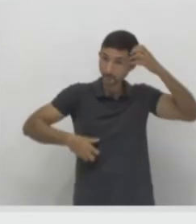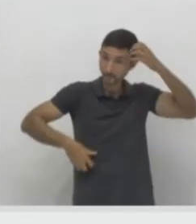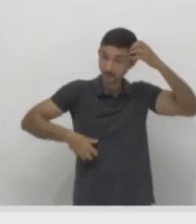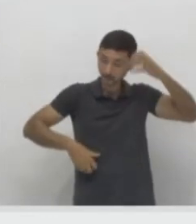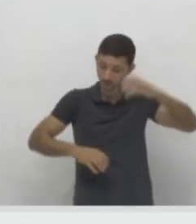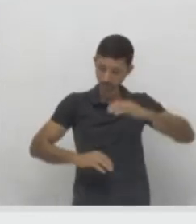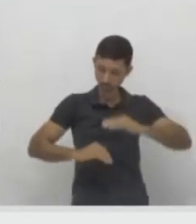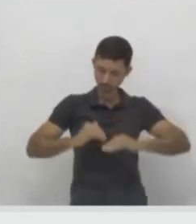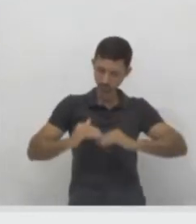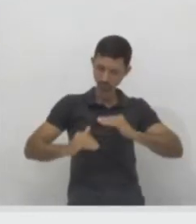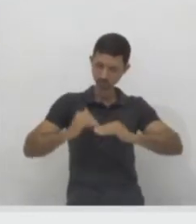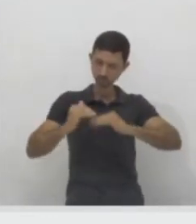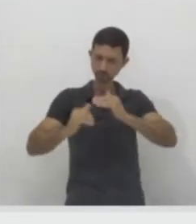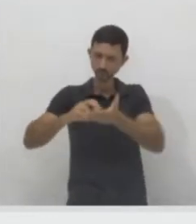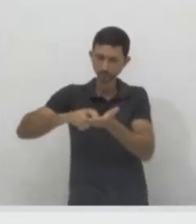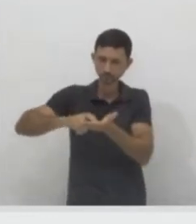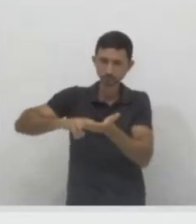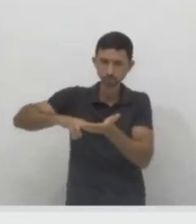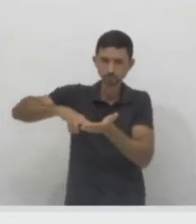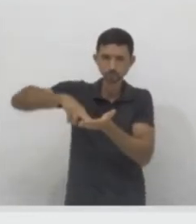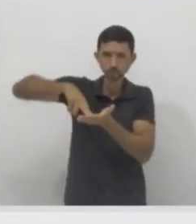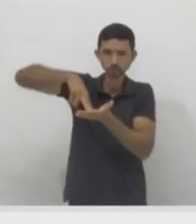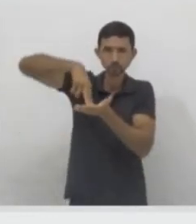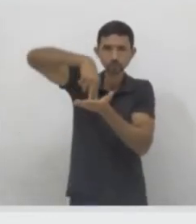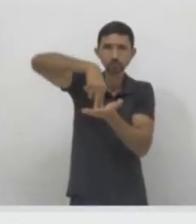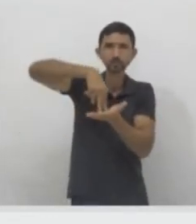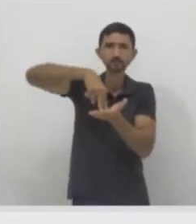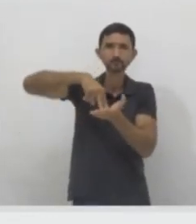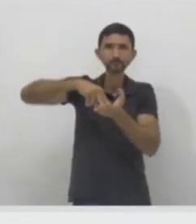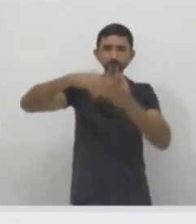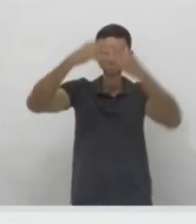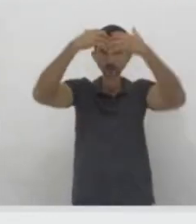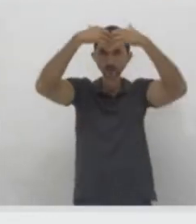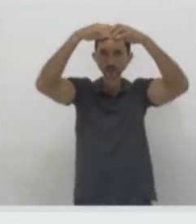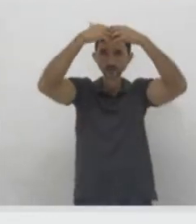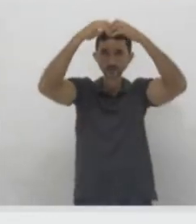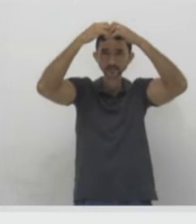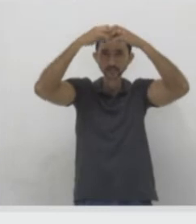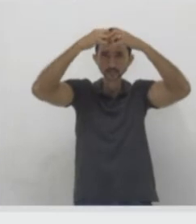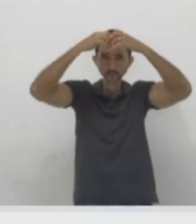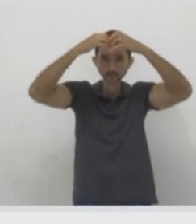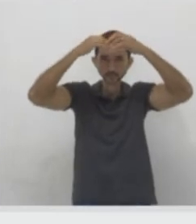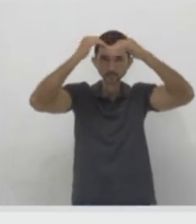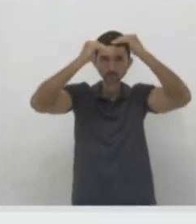de pé. O cérebro cresceu, e isso fez com que pudessem pensar.